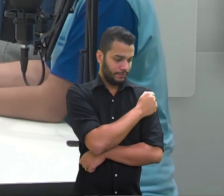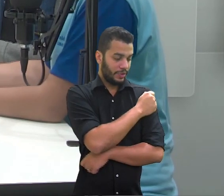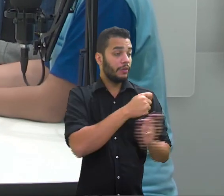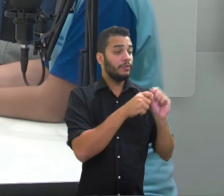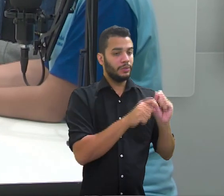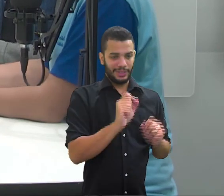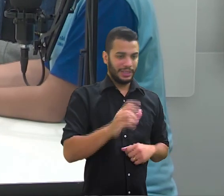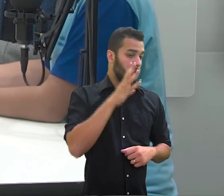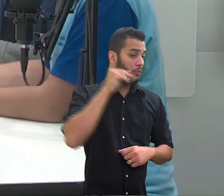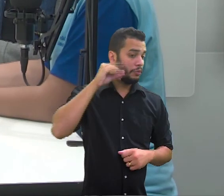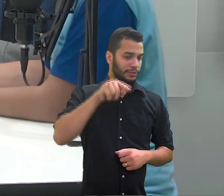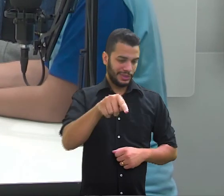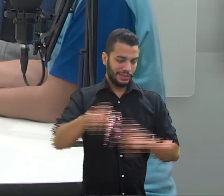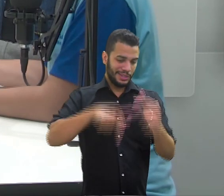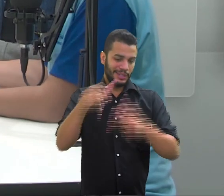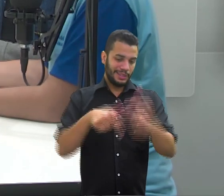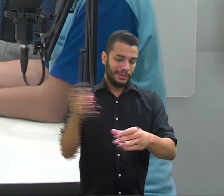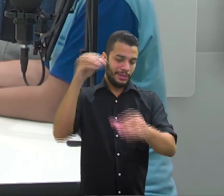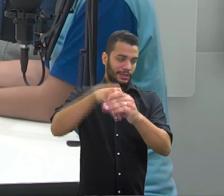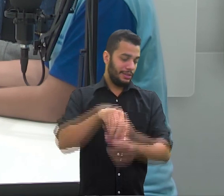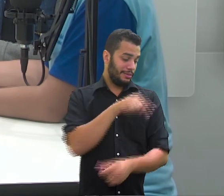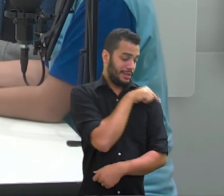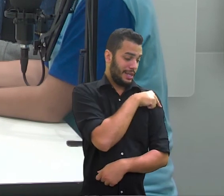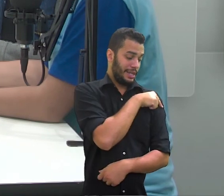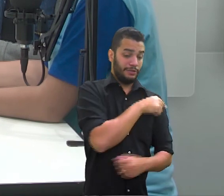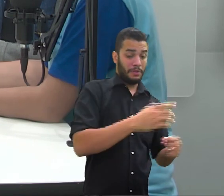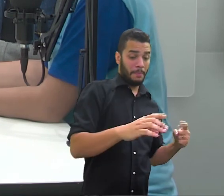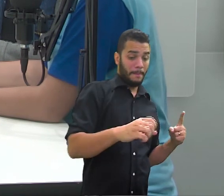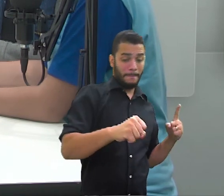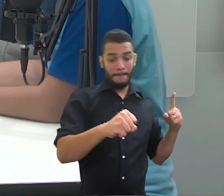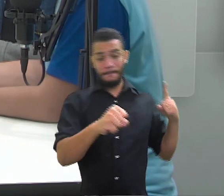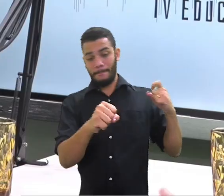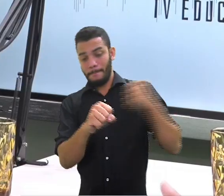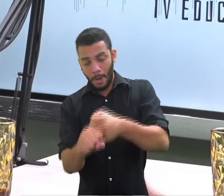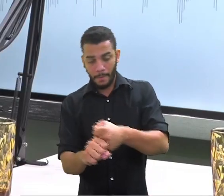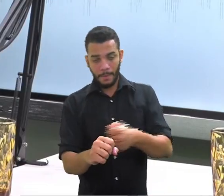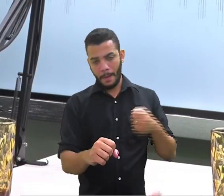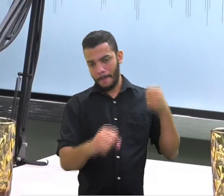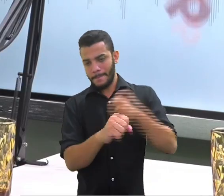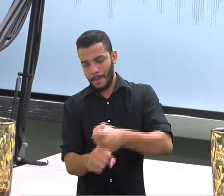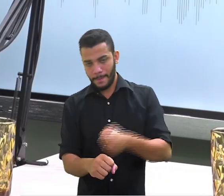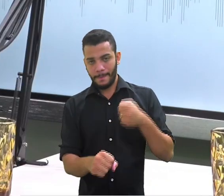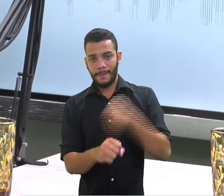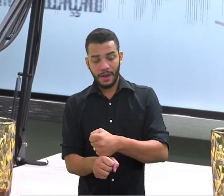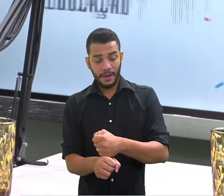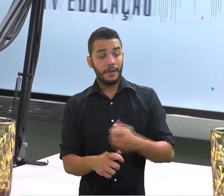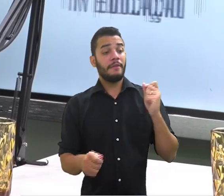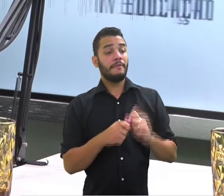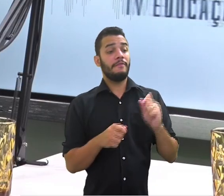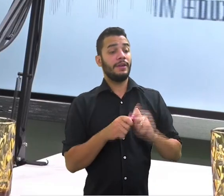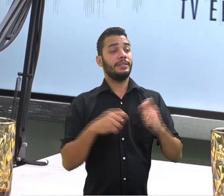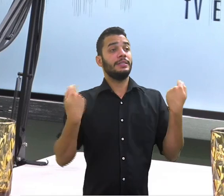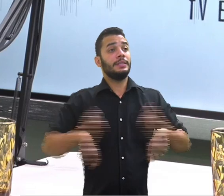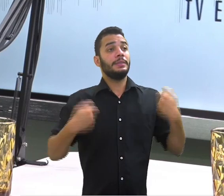pode fazer para impedir o caso, né? Nós temos aqui... Tem